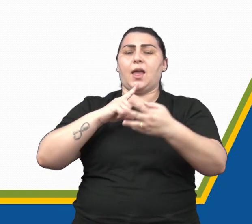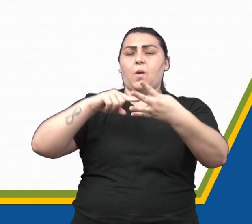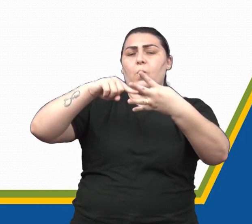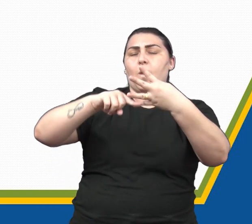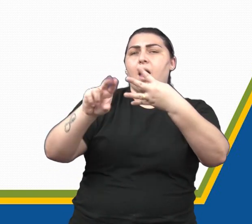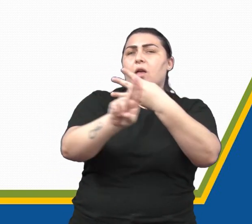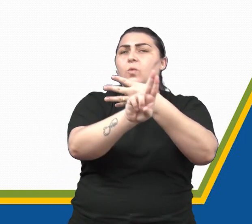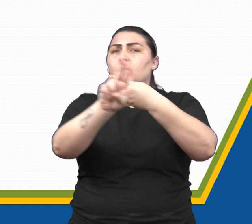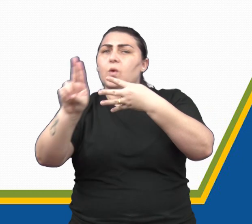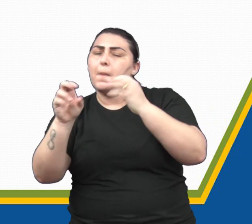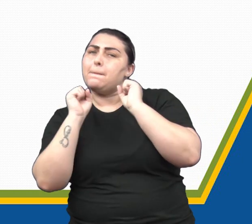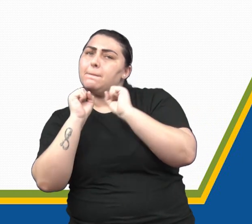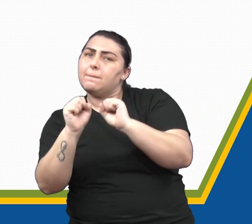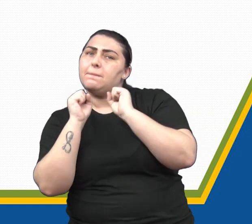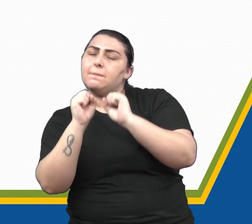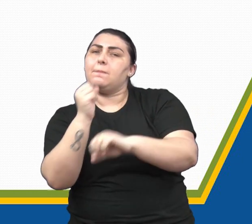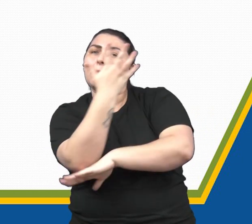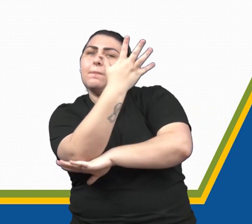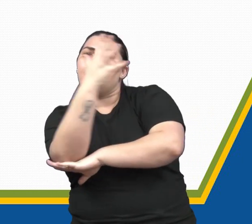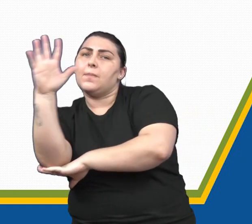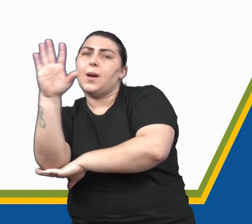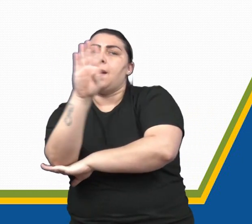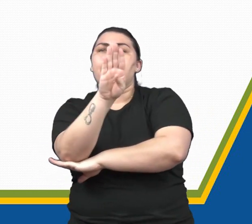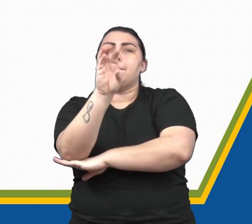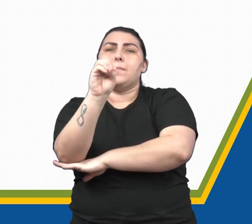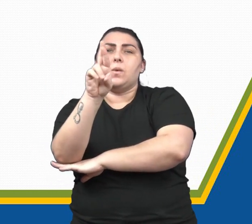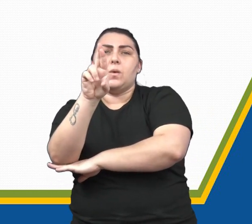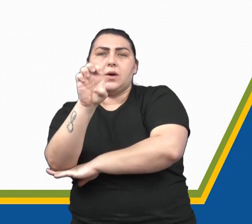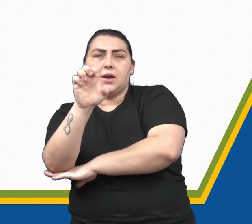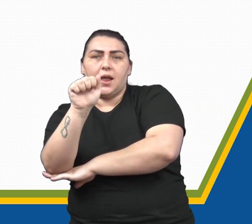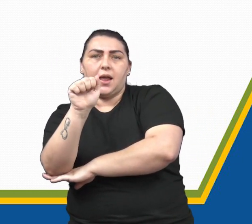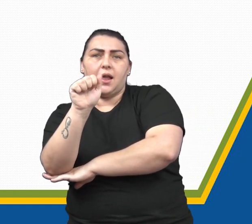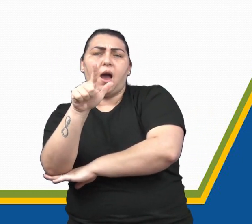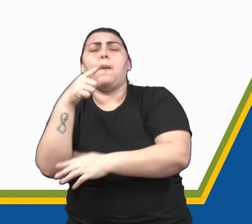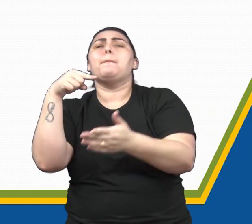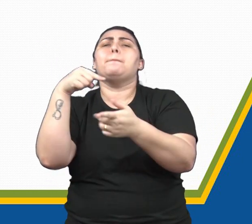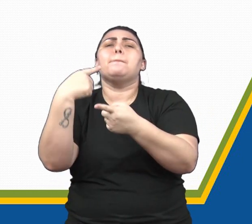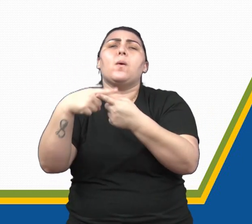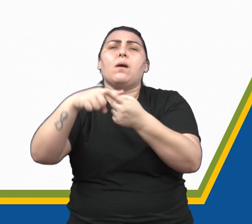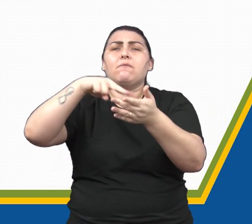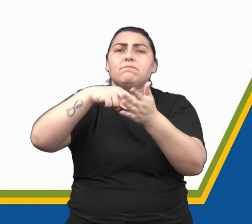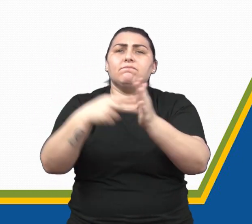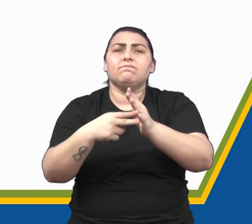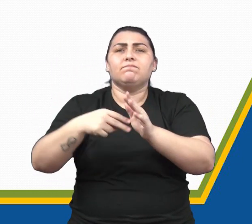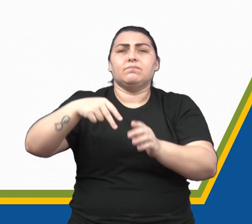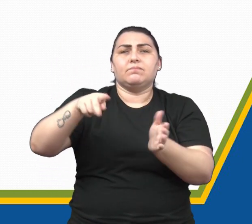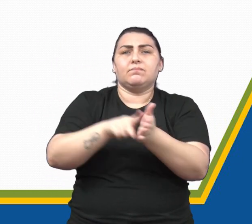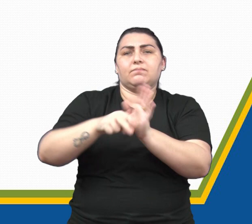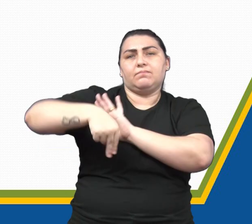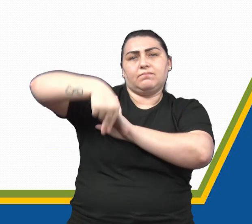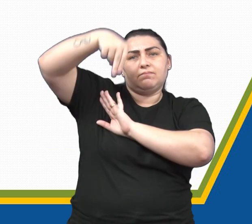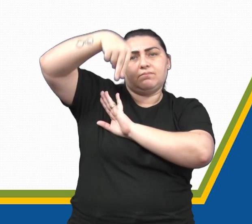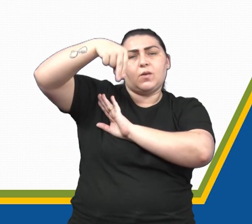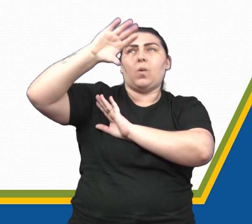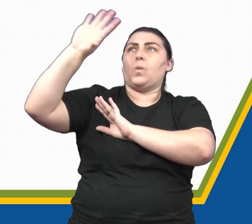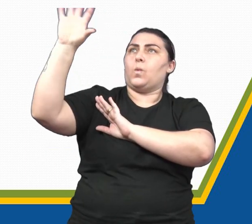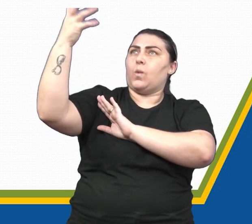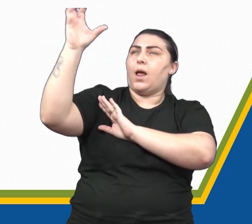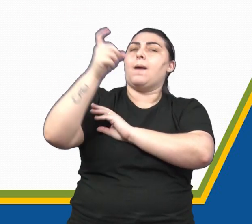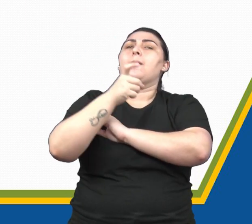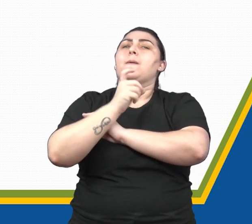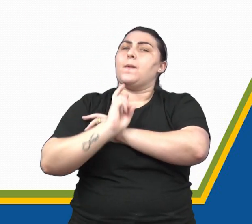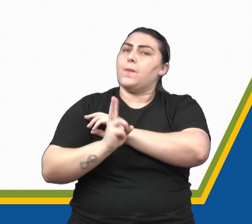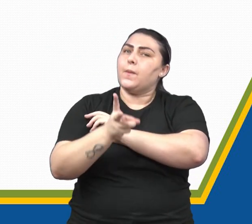nome, sinônimo aí, que pode ser chamada de floresta boreal. Boreal porque é ao norte, tá? O clima lá também continua sendo